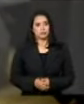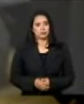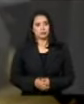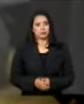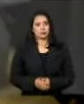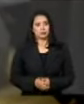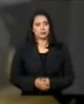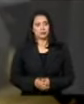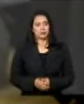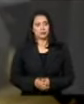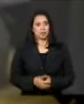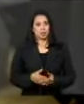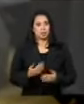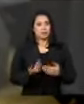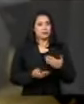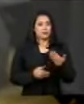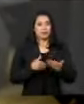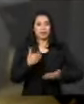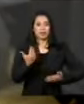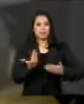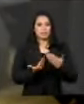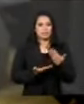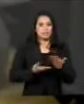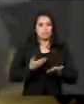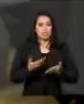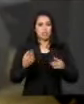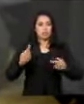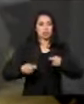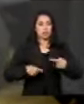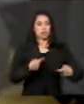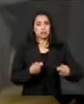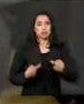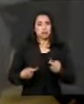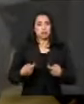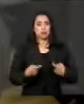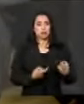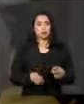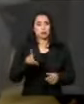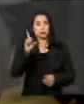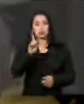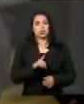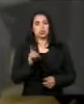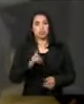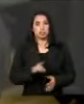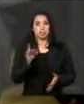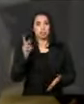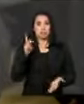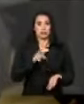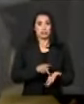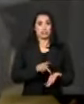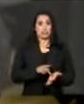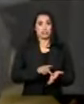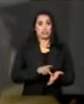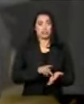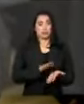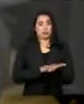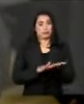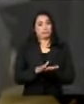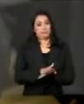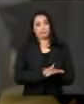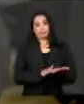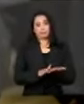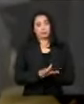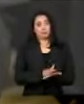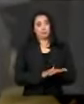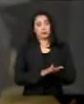são quase sempre mantidas, porque aqui só se discute questões de fato, de direito, não se discute questões de fato, senhores. O direito